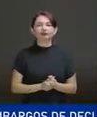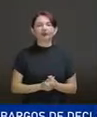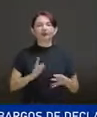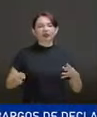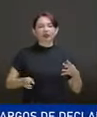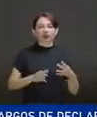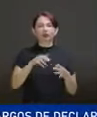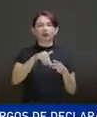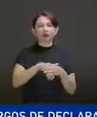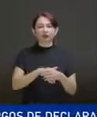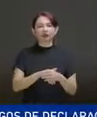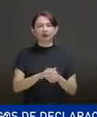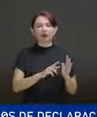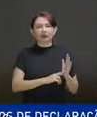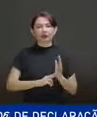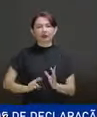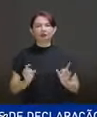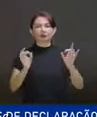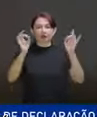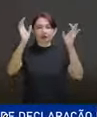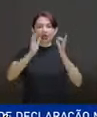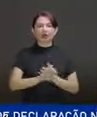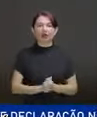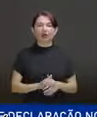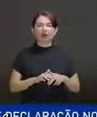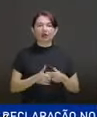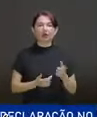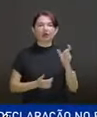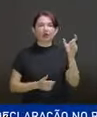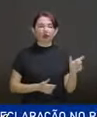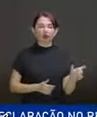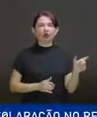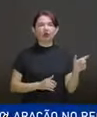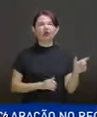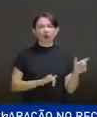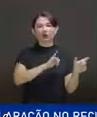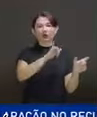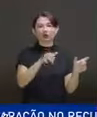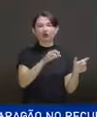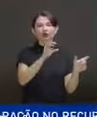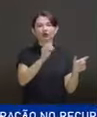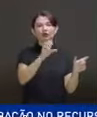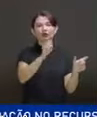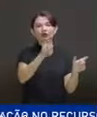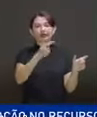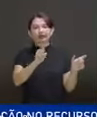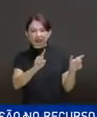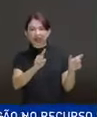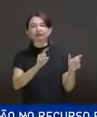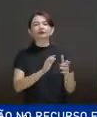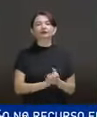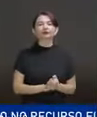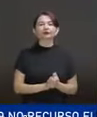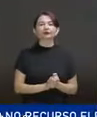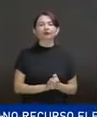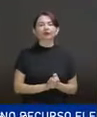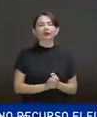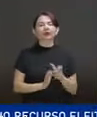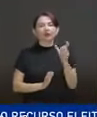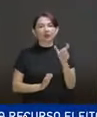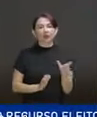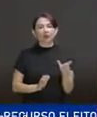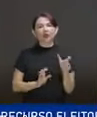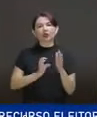na representação especial que foi ajuizada por José Samuel Alcolumbre Tobelém e Coligação Amapá em primeiro lugar,